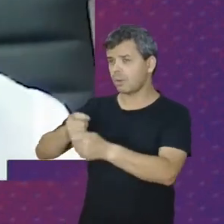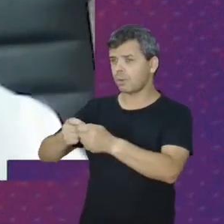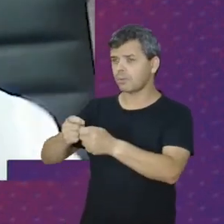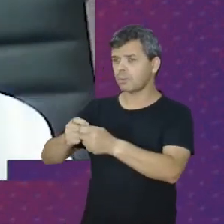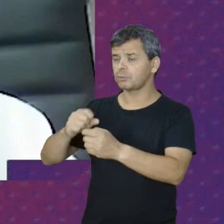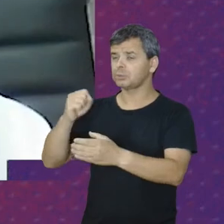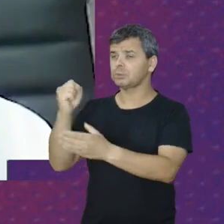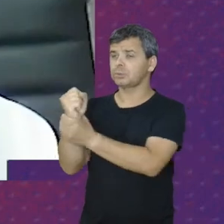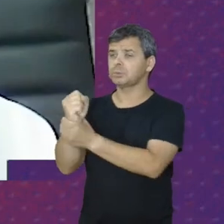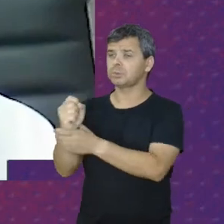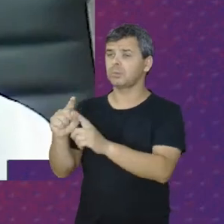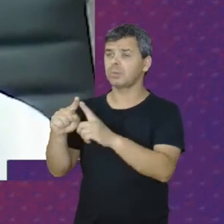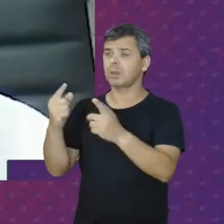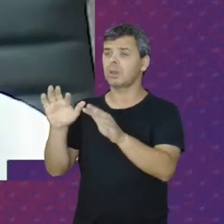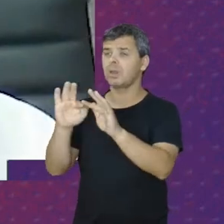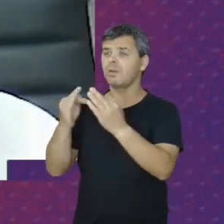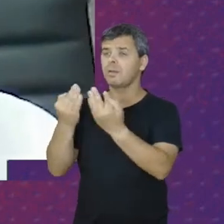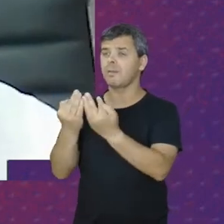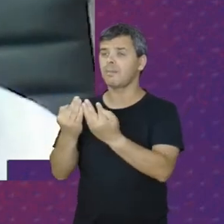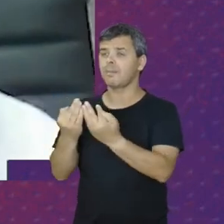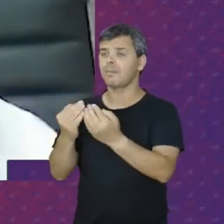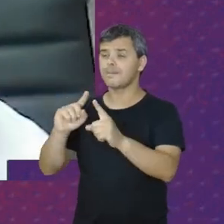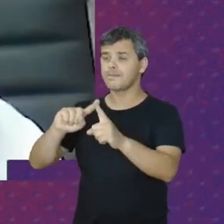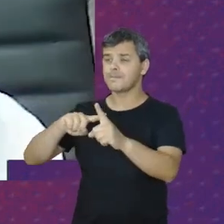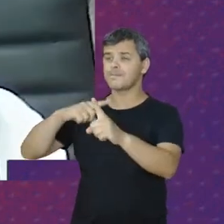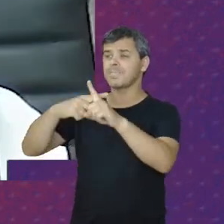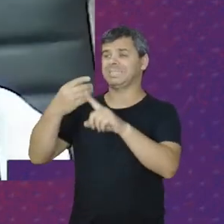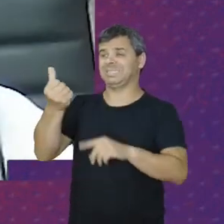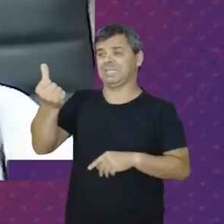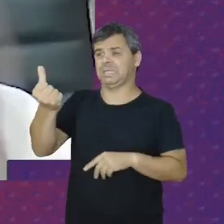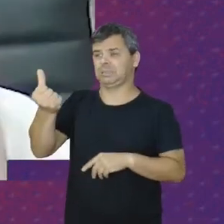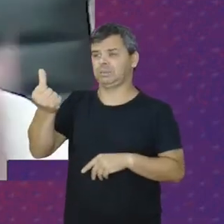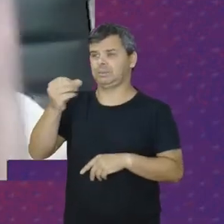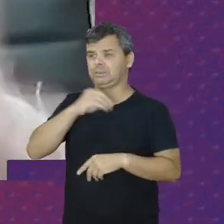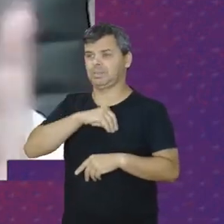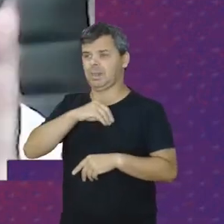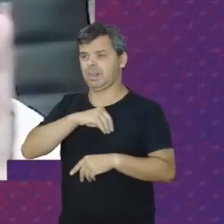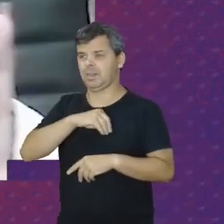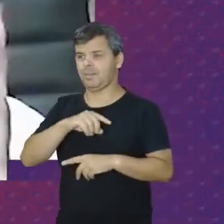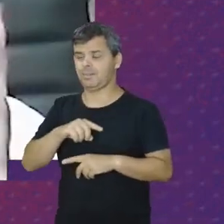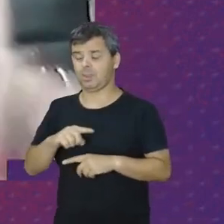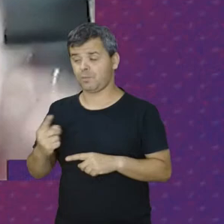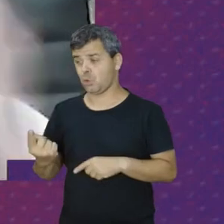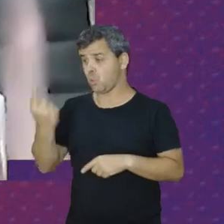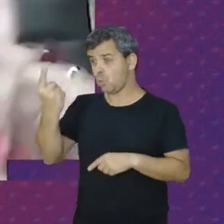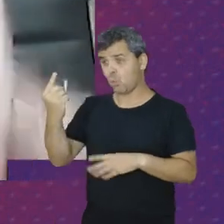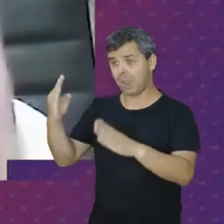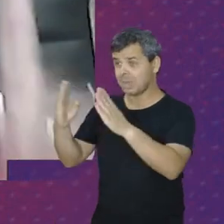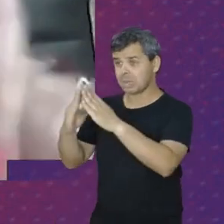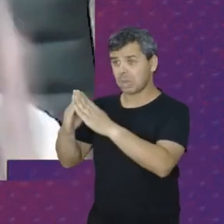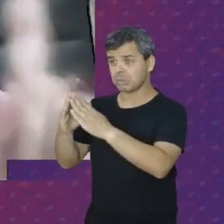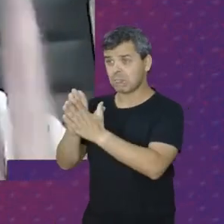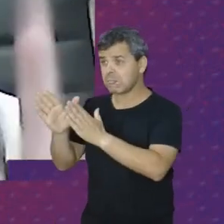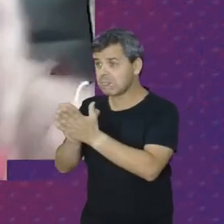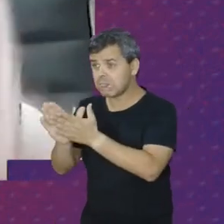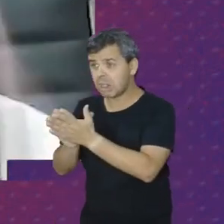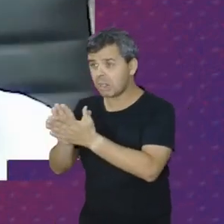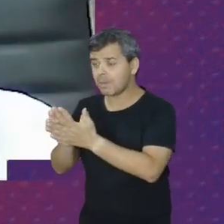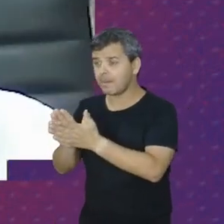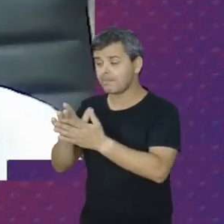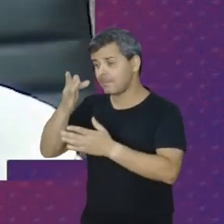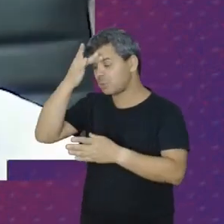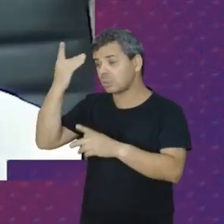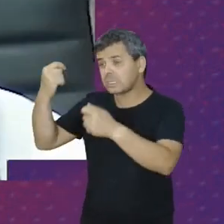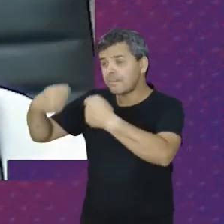fundo de garantia para famílias que tinham renda maior de 6 salários mínimos. Não fez uma unidade habitacional para as famílias mais